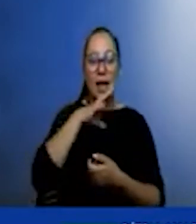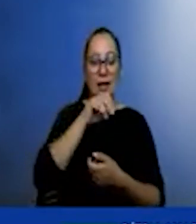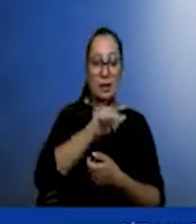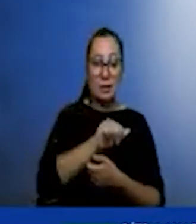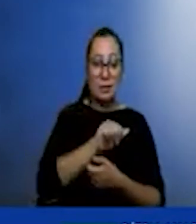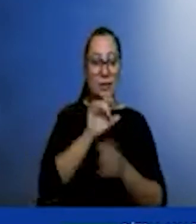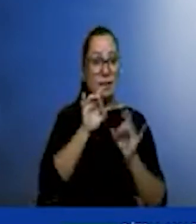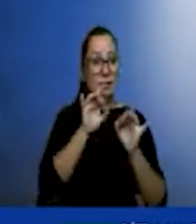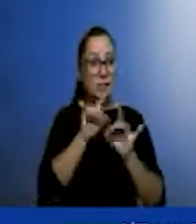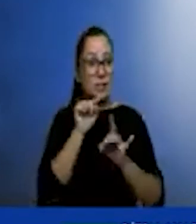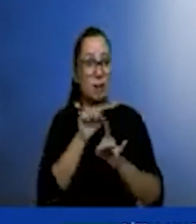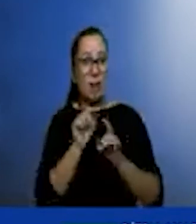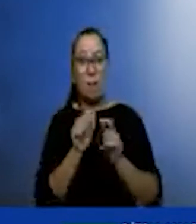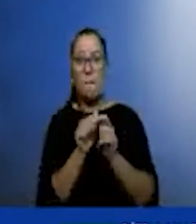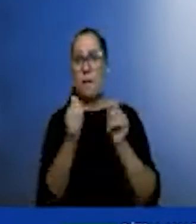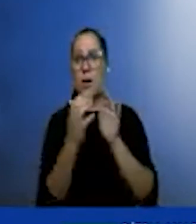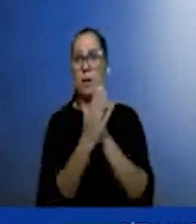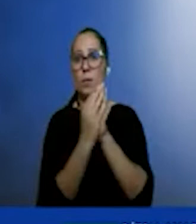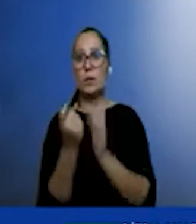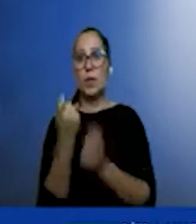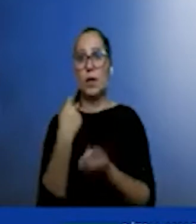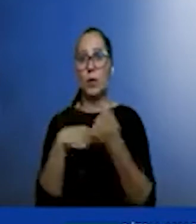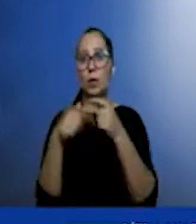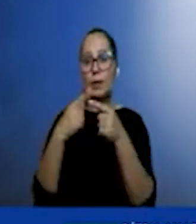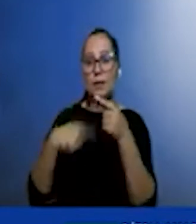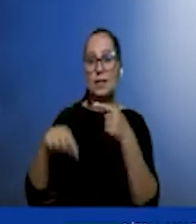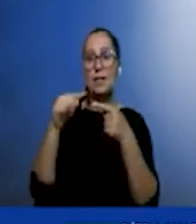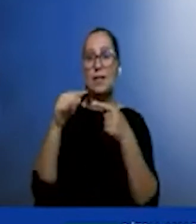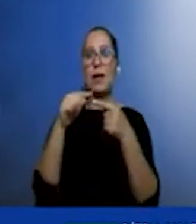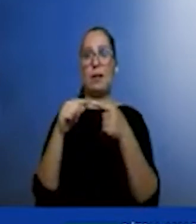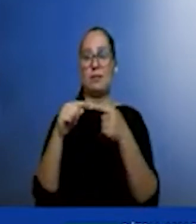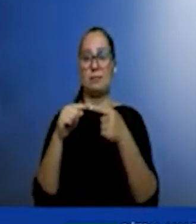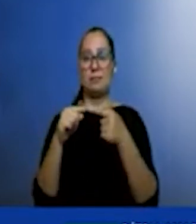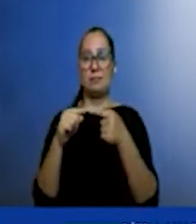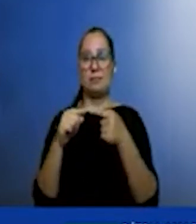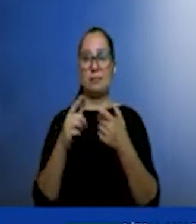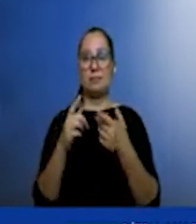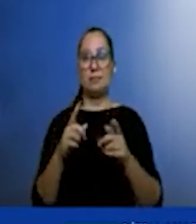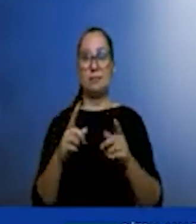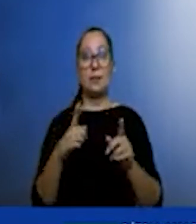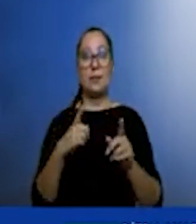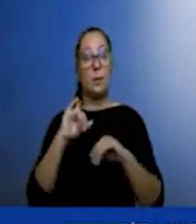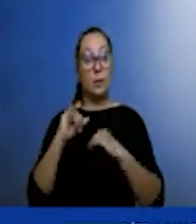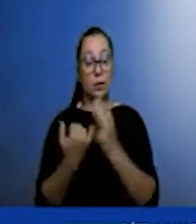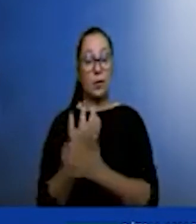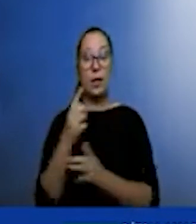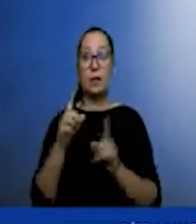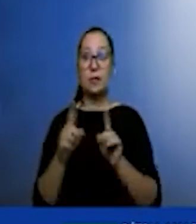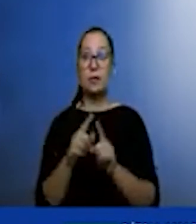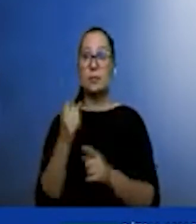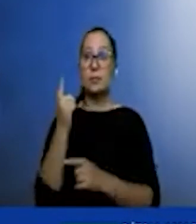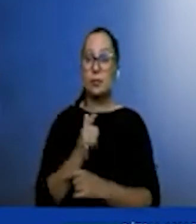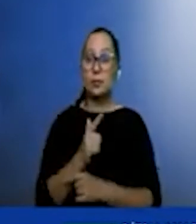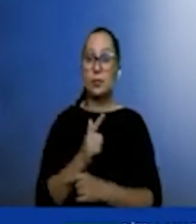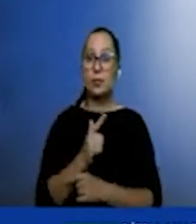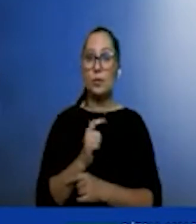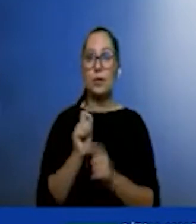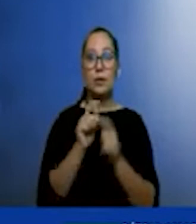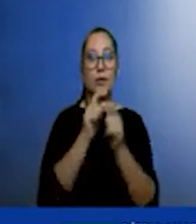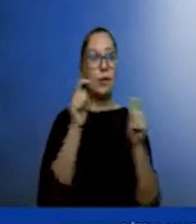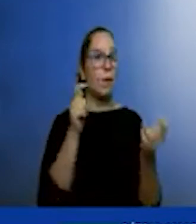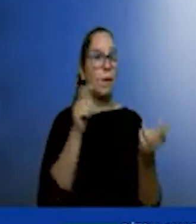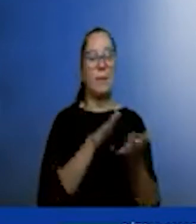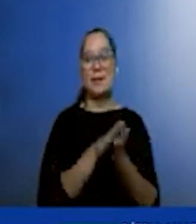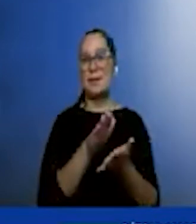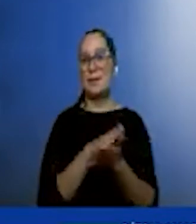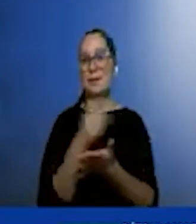um dos melhores exemplos de economia circular, né? E tem uma grande oportunidade, de novo, sem aumentar a produção, sem aumentar o